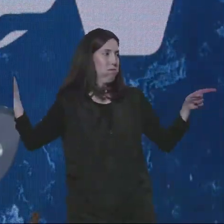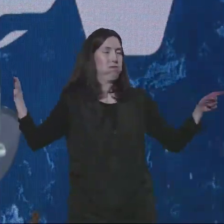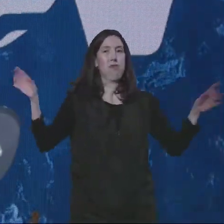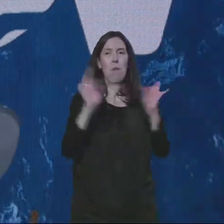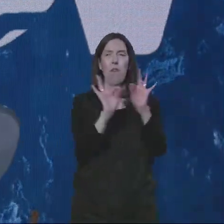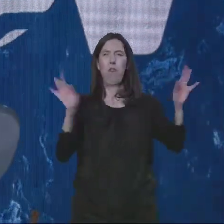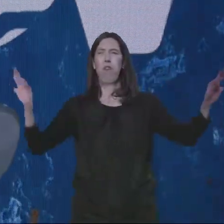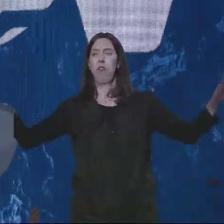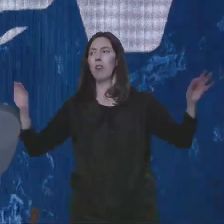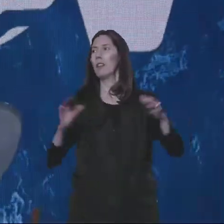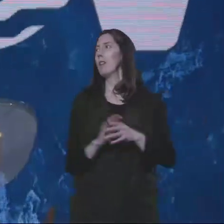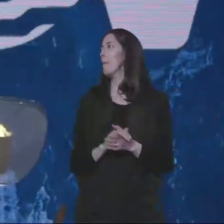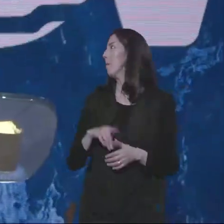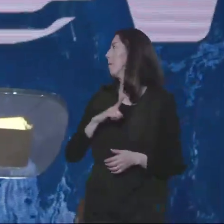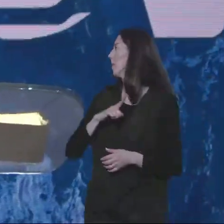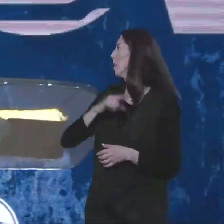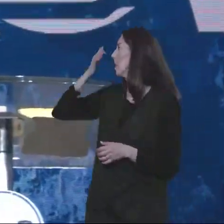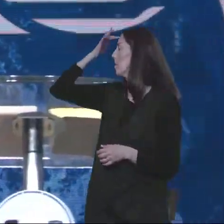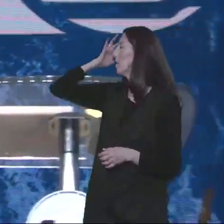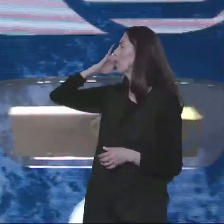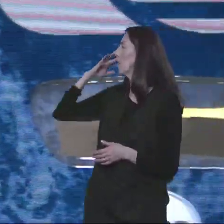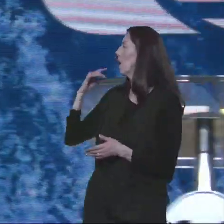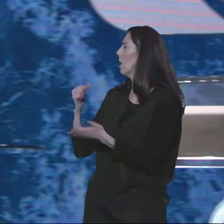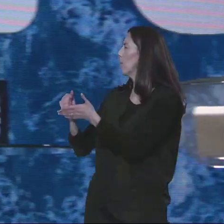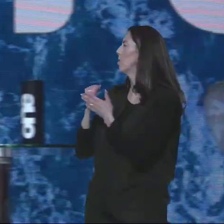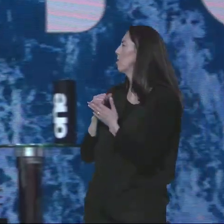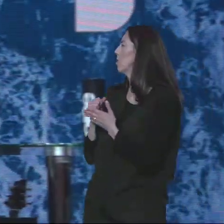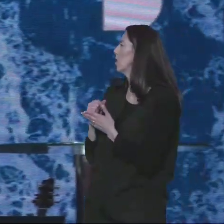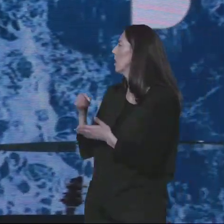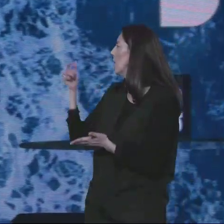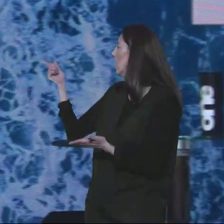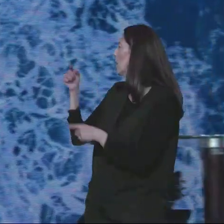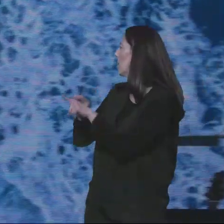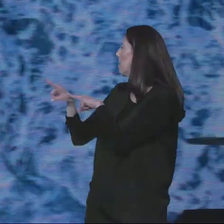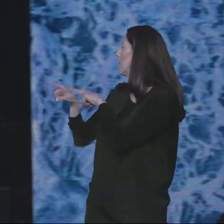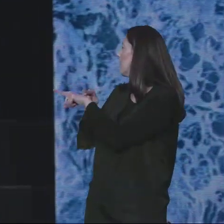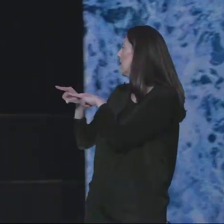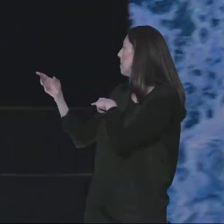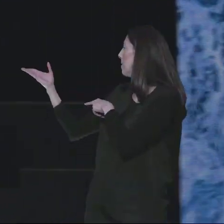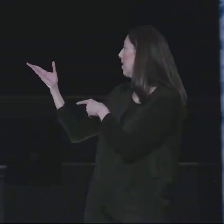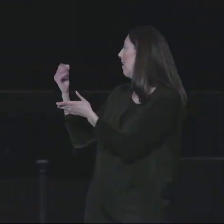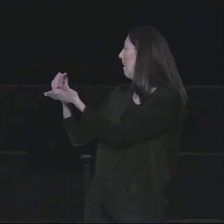aqui, cadê o pessoal da produção? Você me ajuda? Uma salva de palmas para minha irmã da produção.